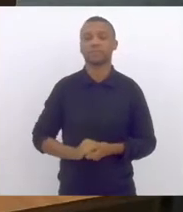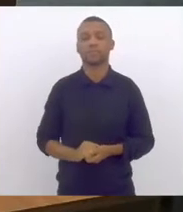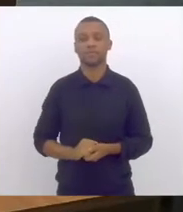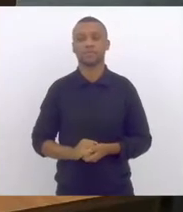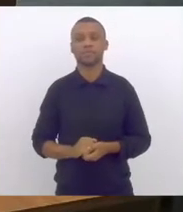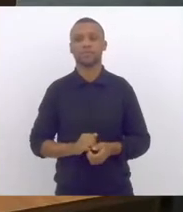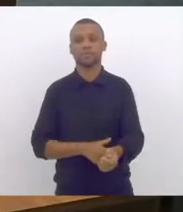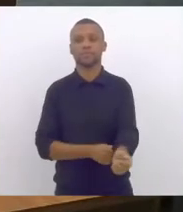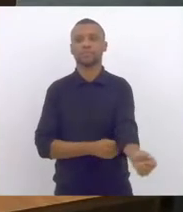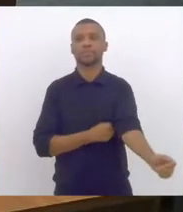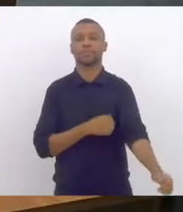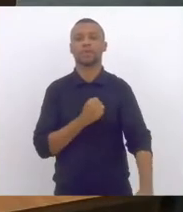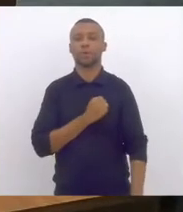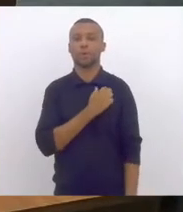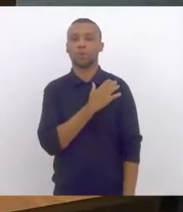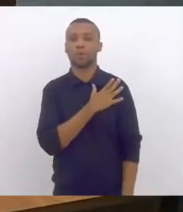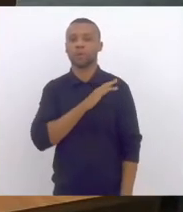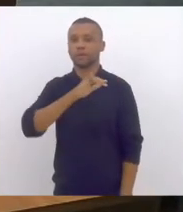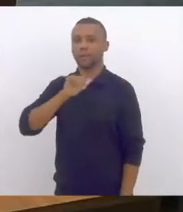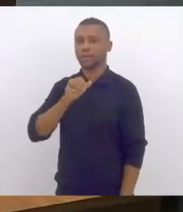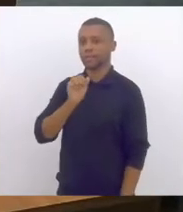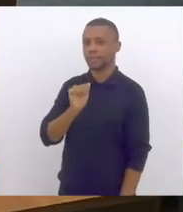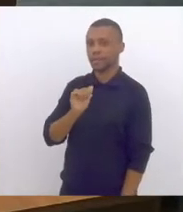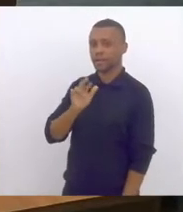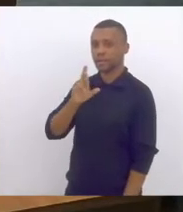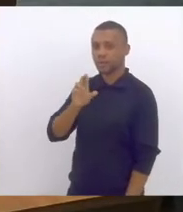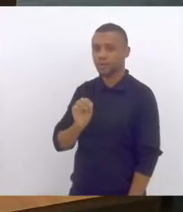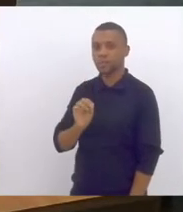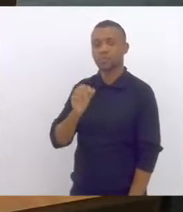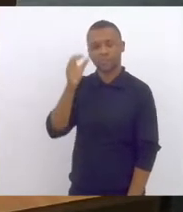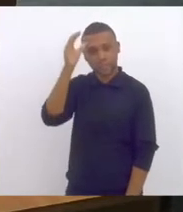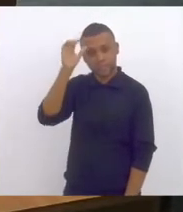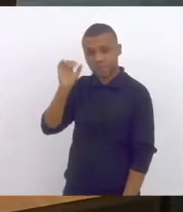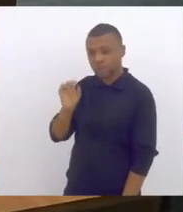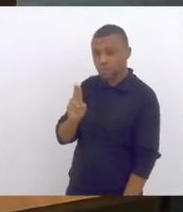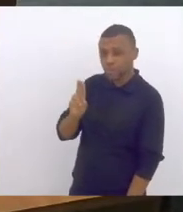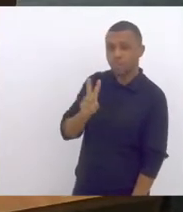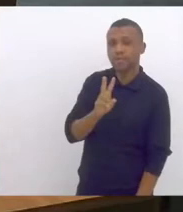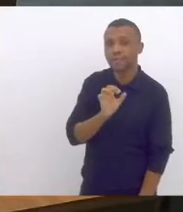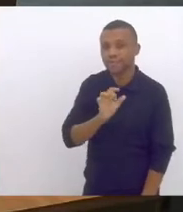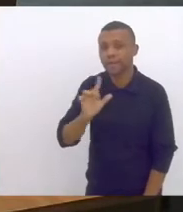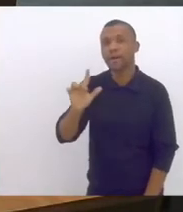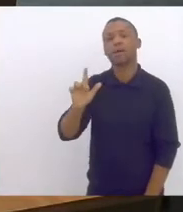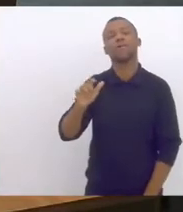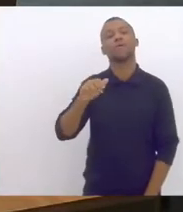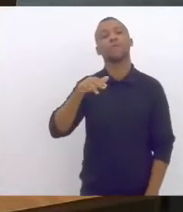Não. Coronel Jairo. Tia Ju, Val, Mink.